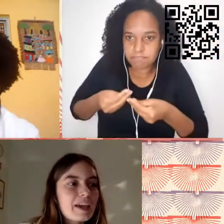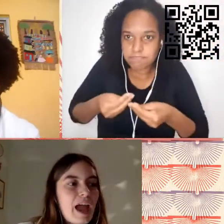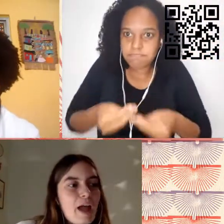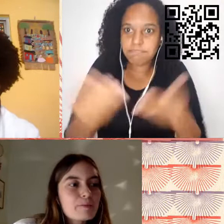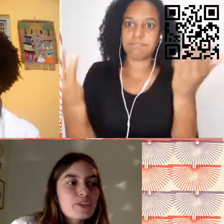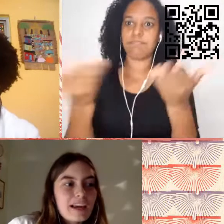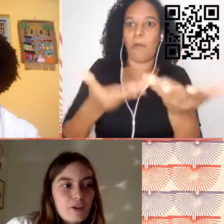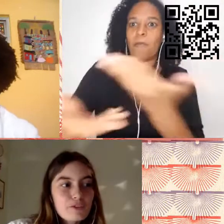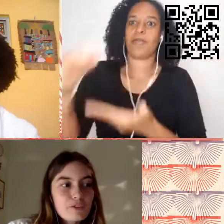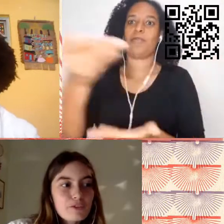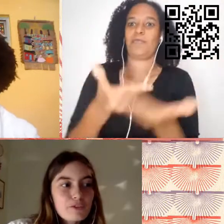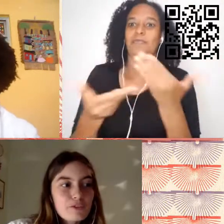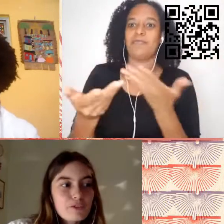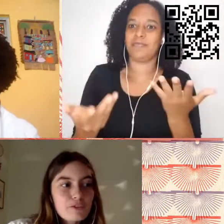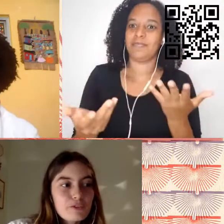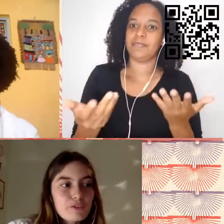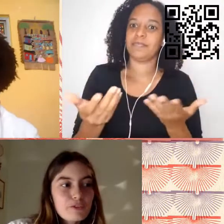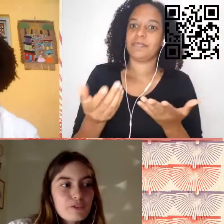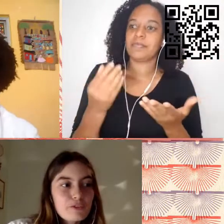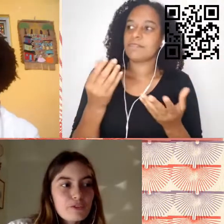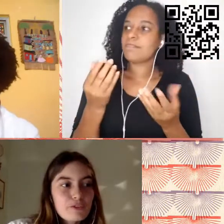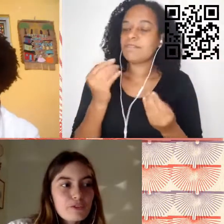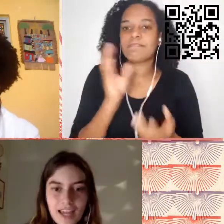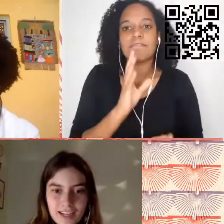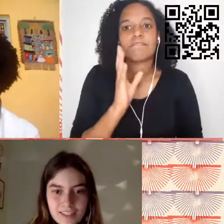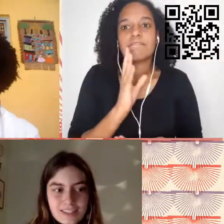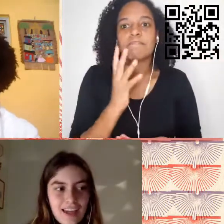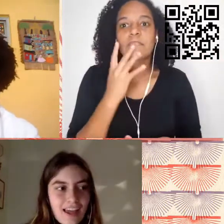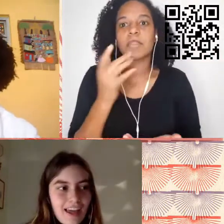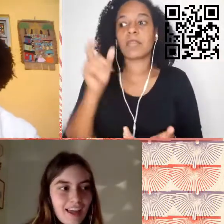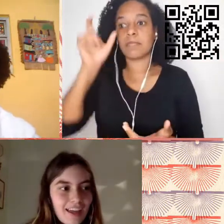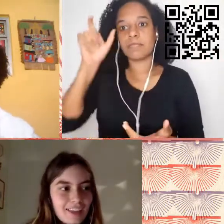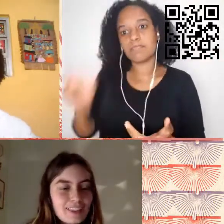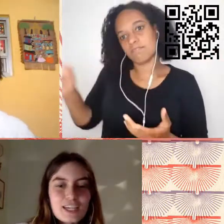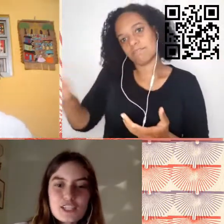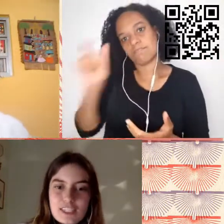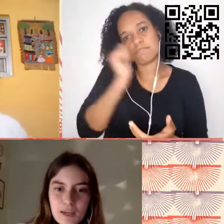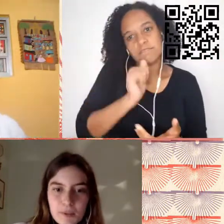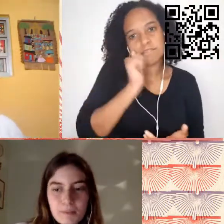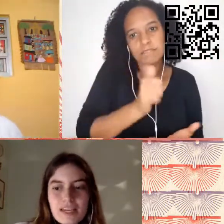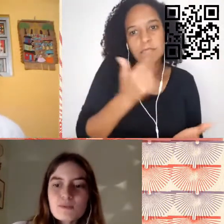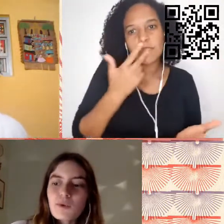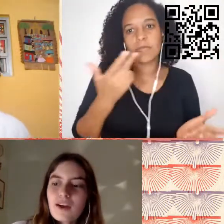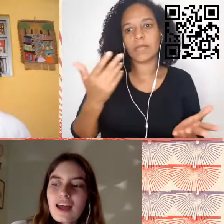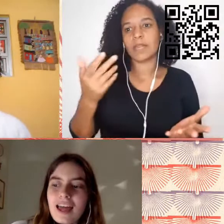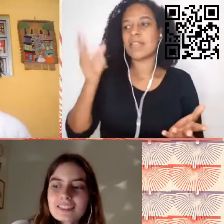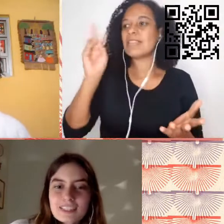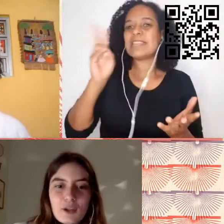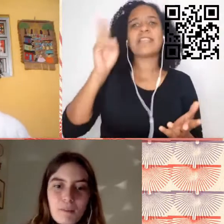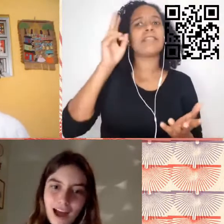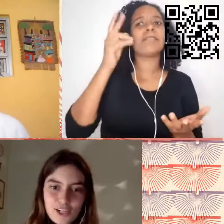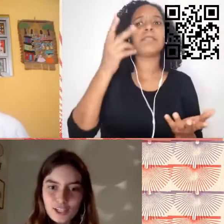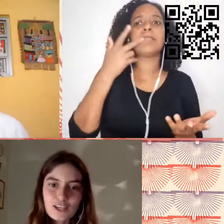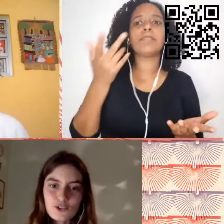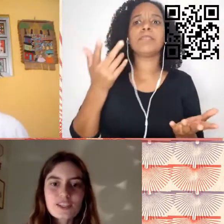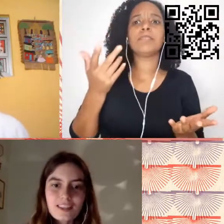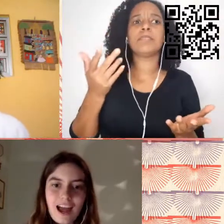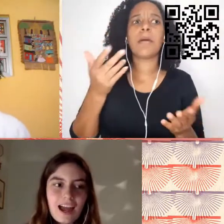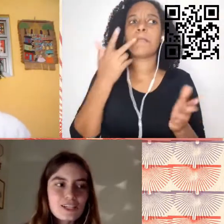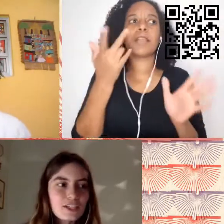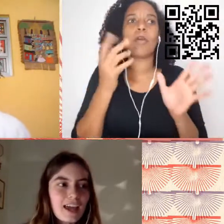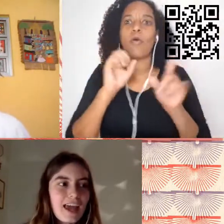E é muito legal ver como que essas mulheres, desde sempre, mesmo estando à margem